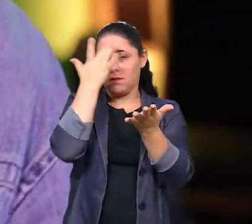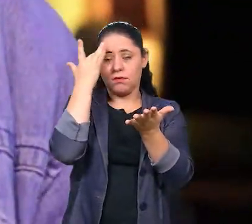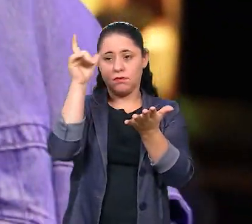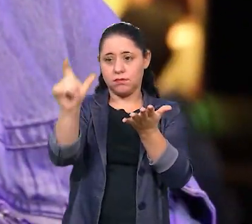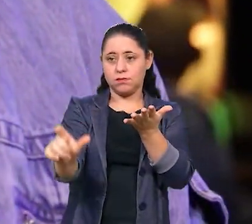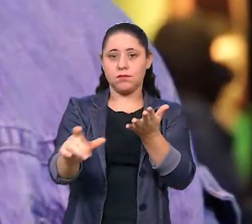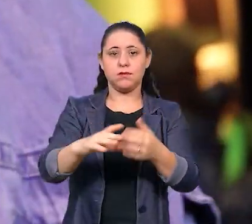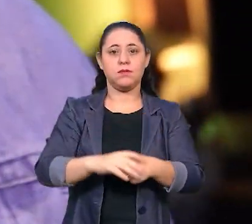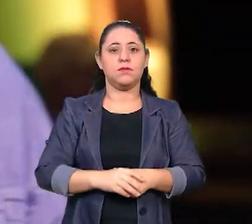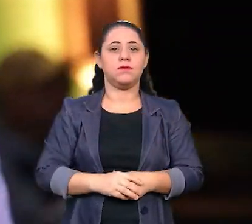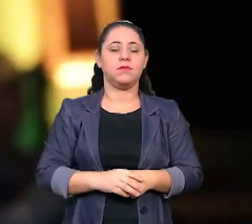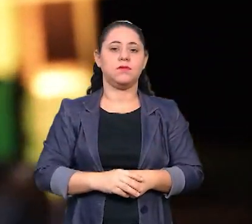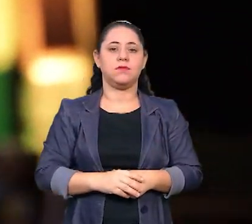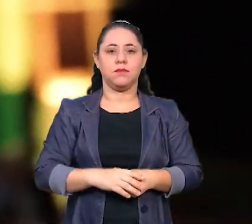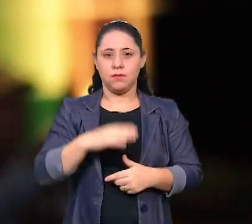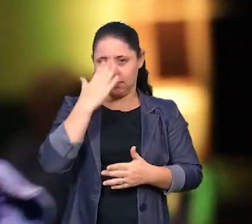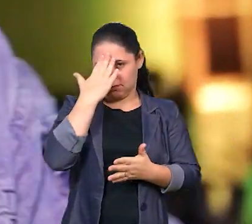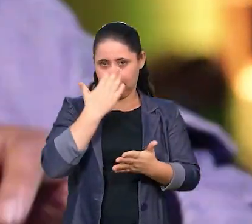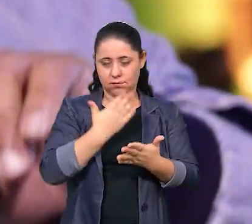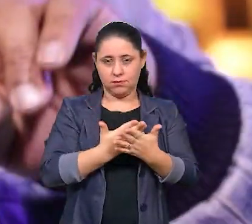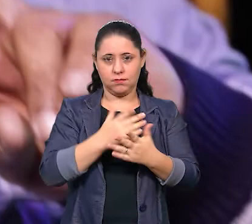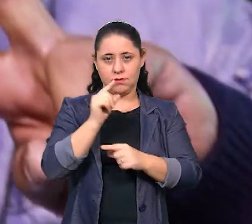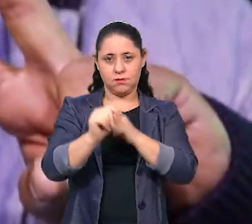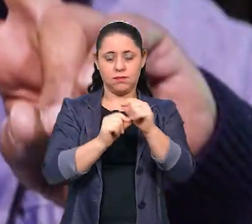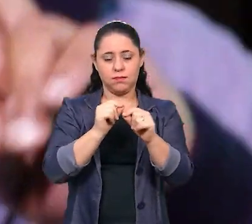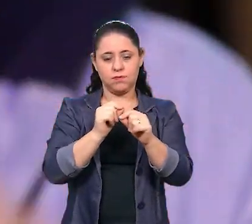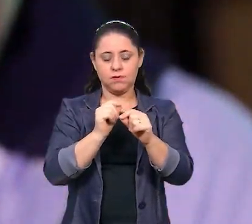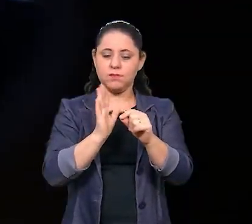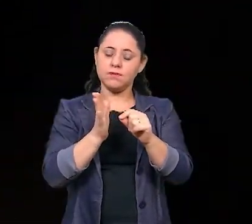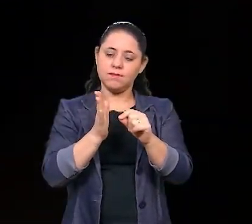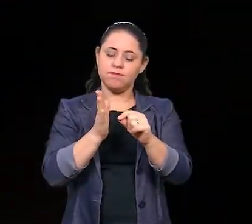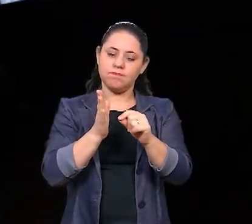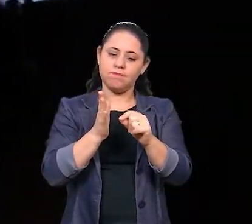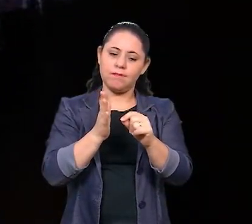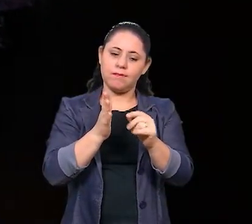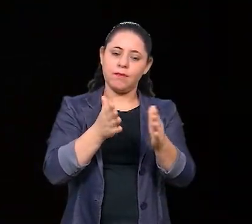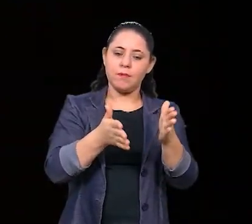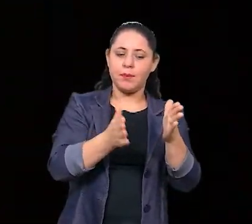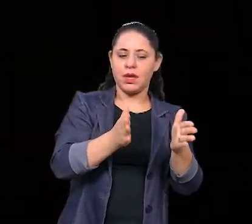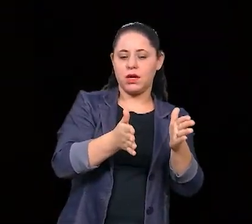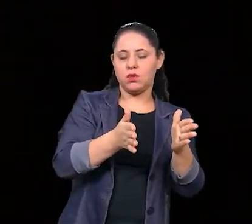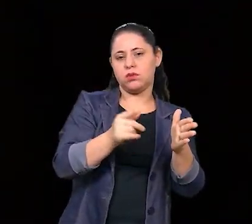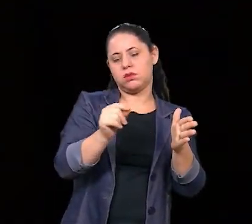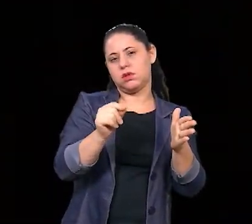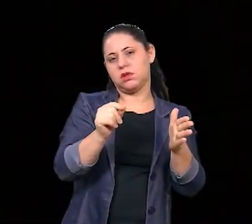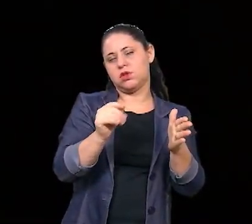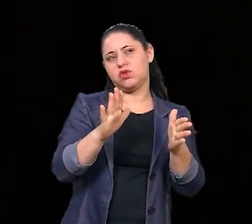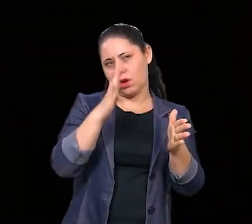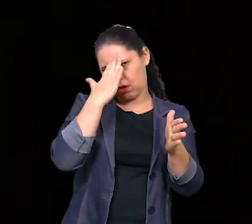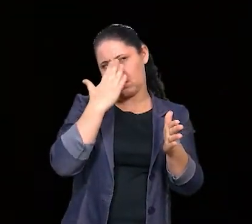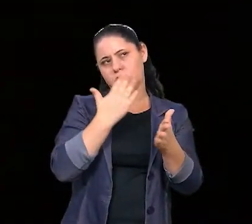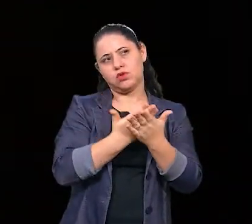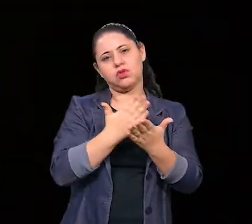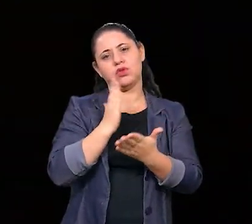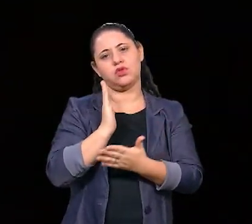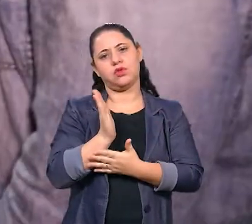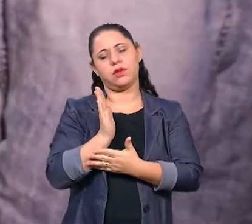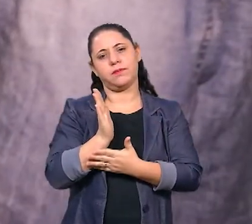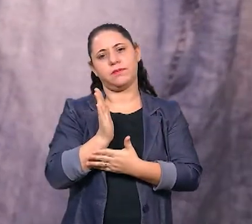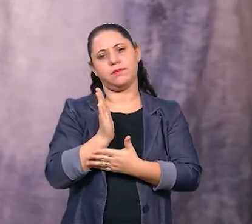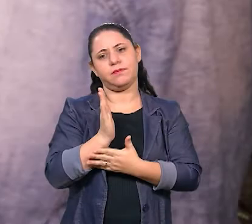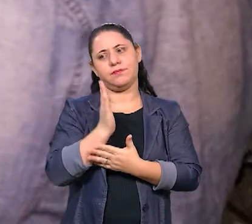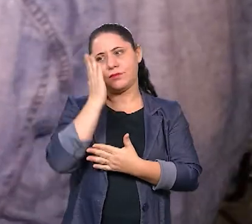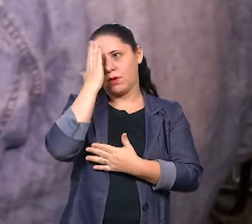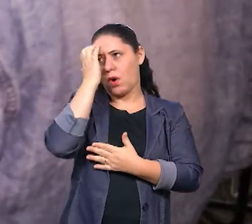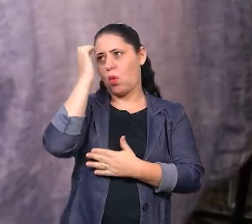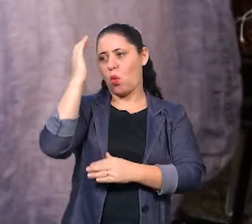acredito que nós já estamos numa fase em que já se acredita no artista enquanto profissão. Aí